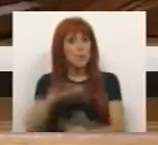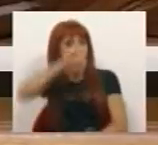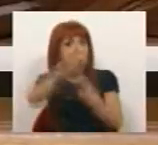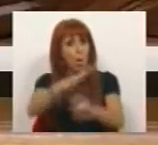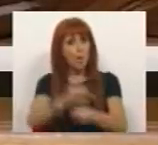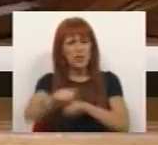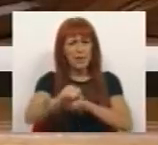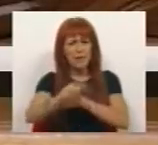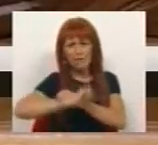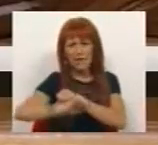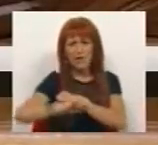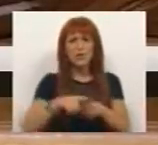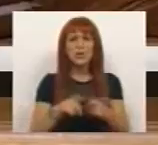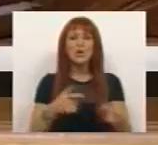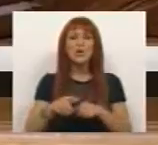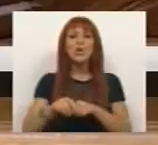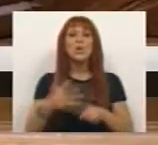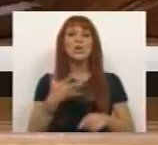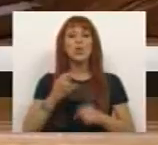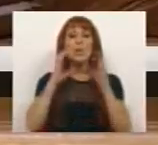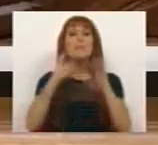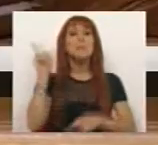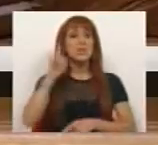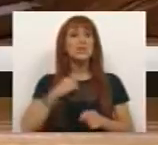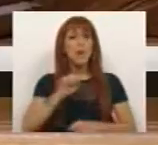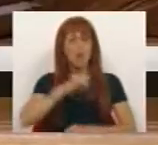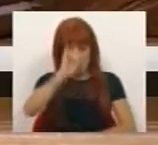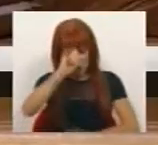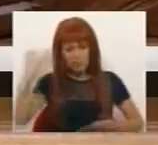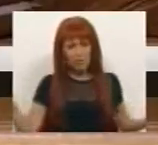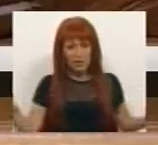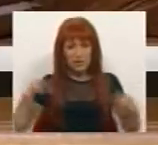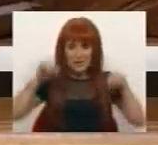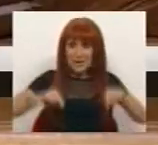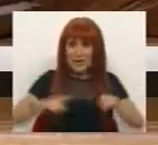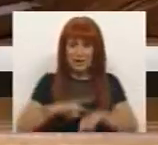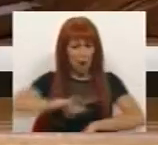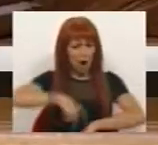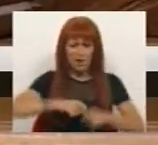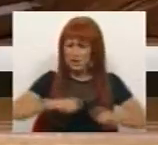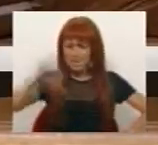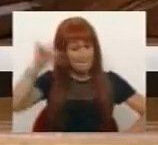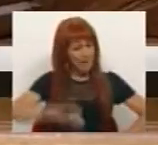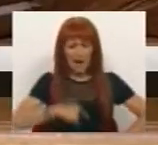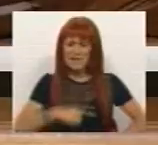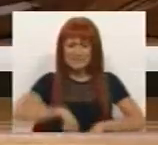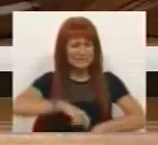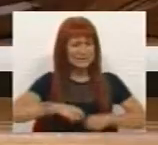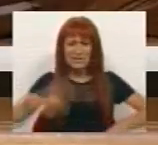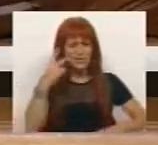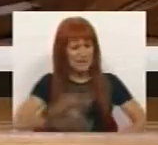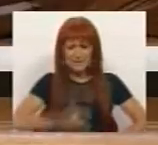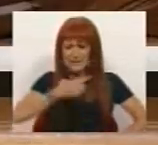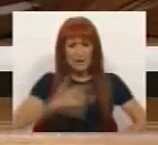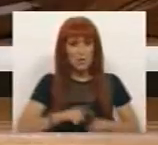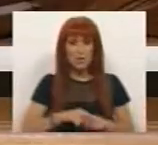de outros antifascistas, o Dr. Mário Soares merece o nosso respeito. E nestas horas más e demoradas, vividas e